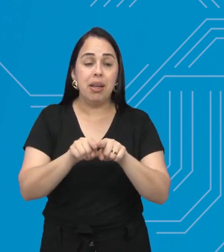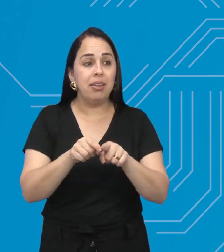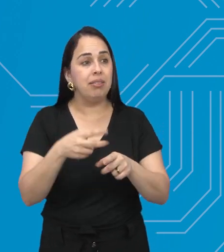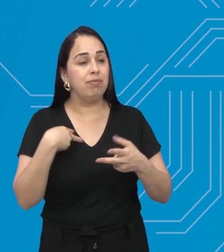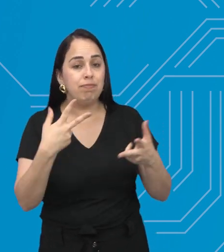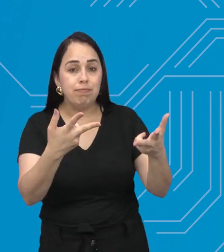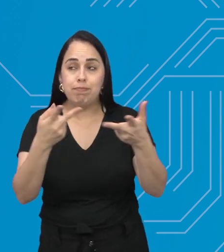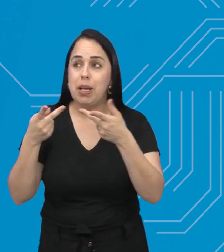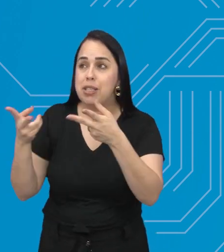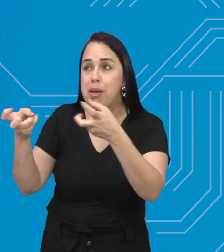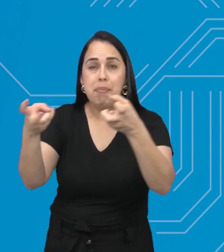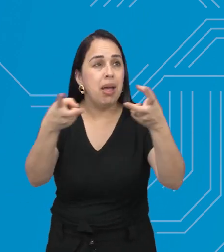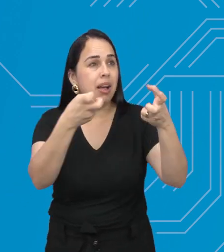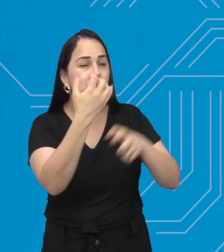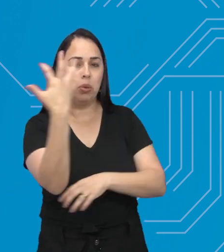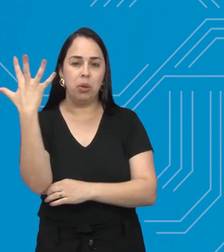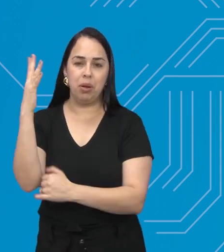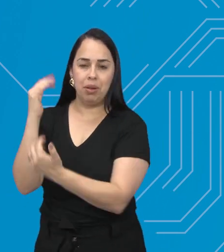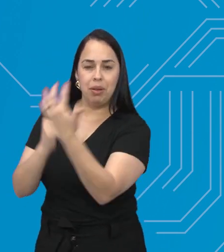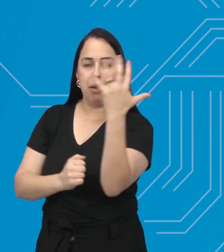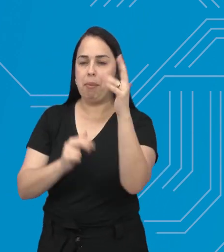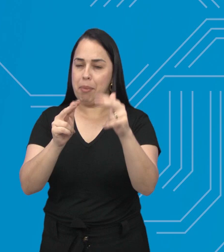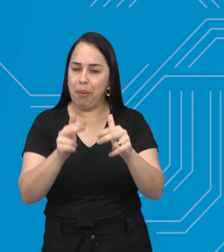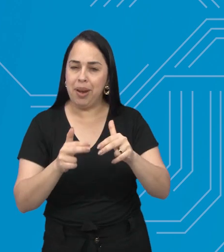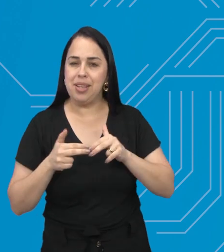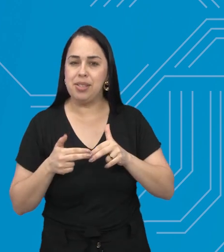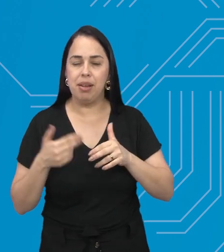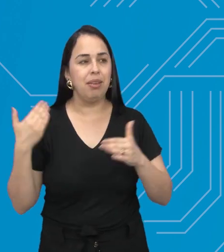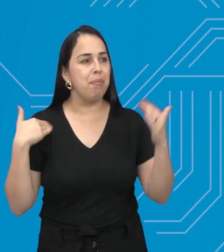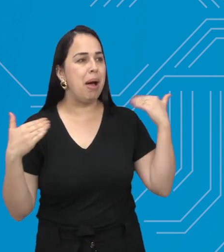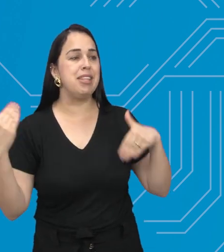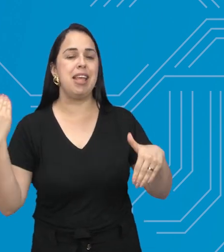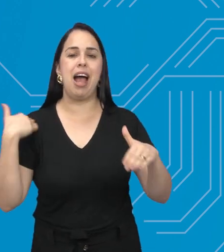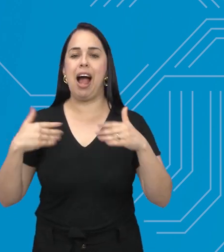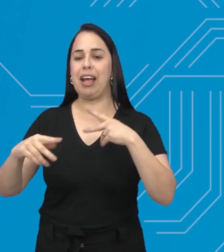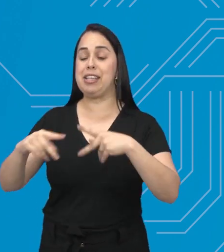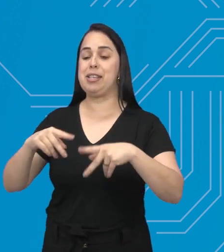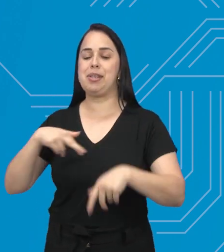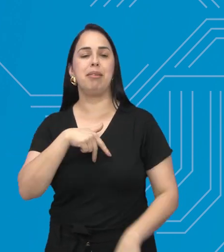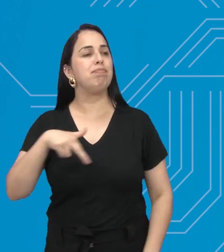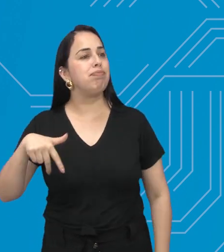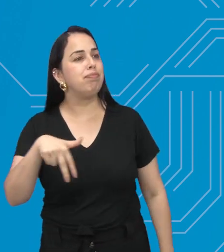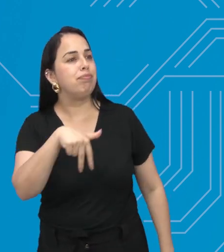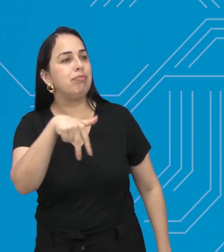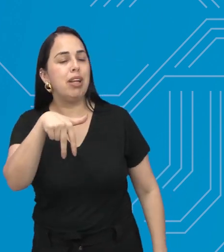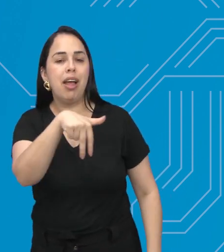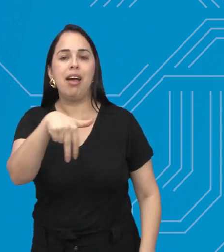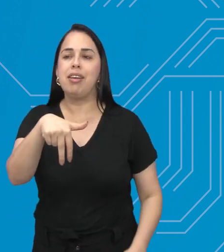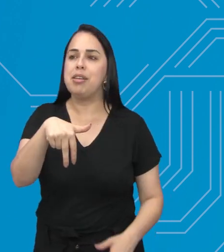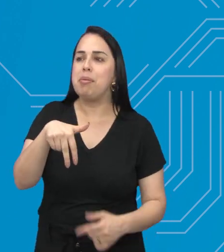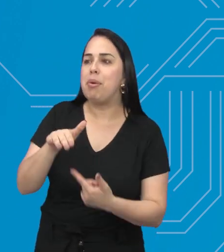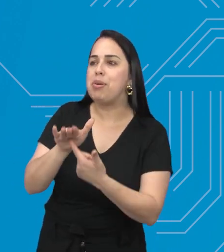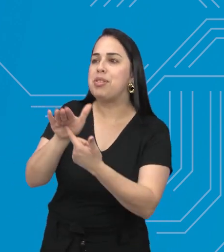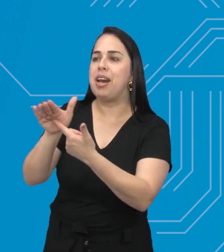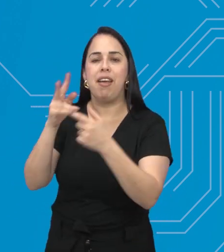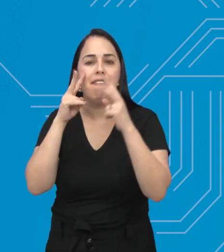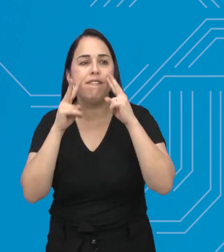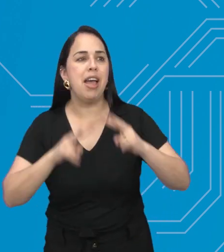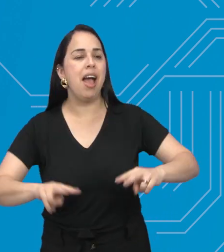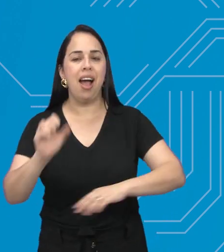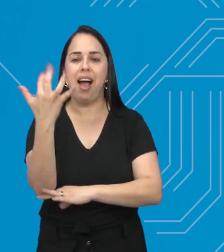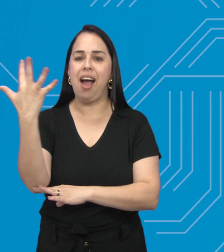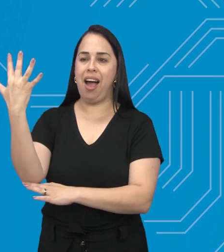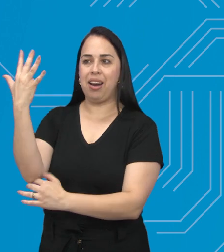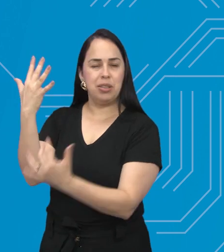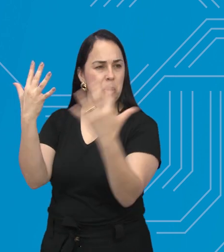um convite à beleza do nosso meio ambiente. Por isso te convidamos para um passeio aqui por São José para te mostrar exemplos